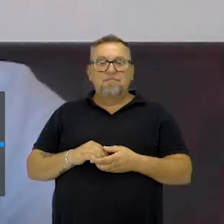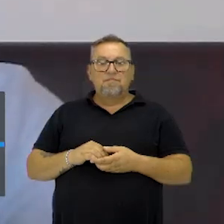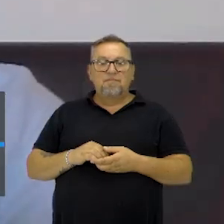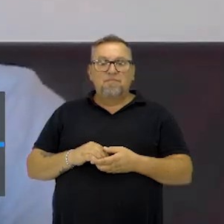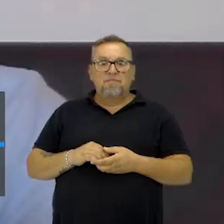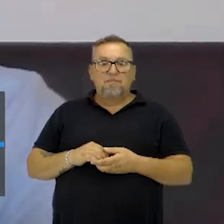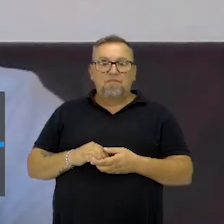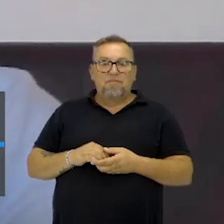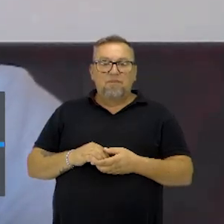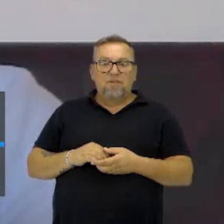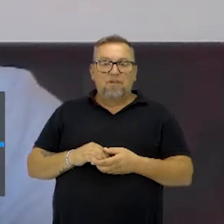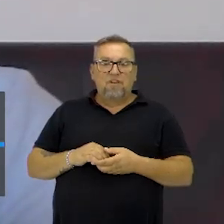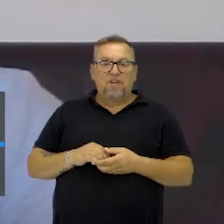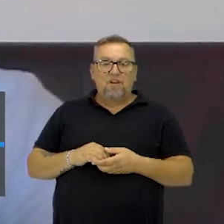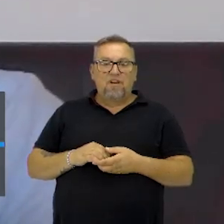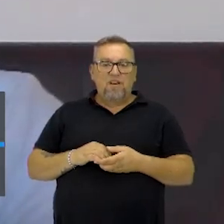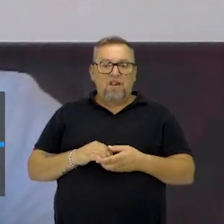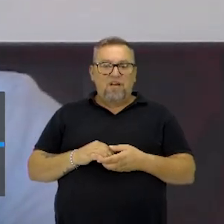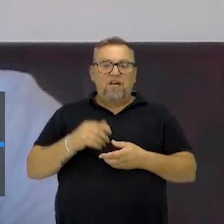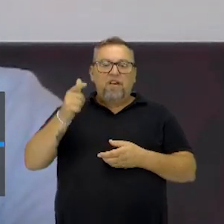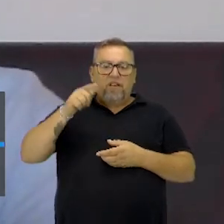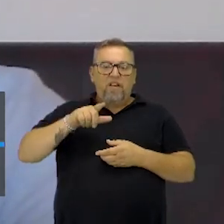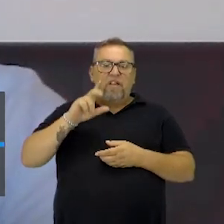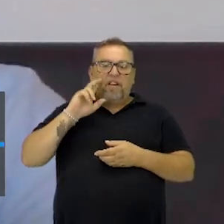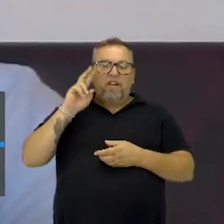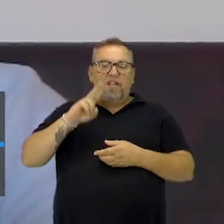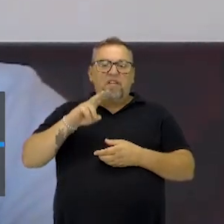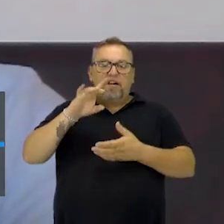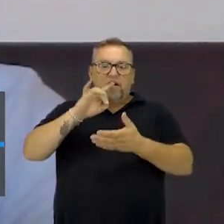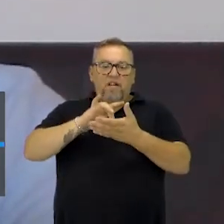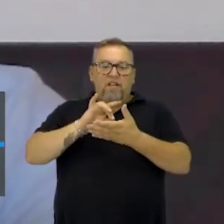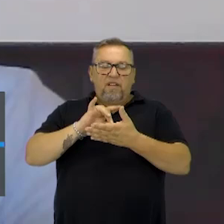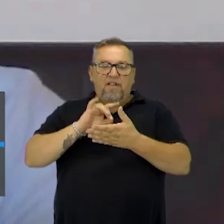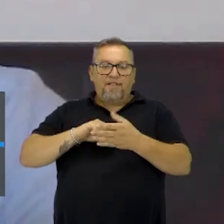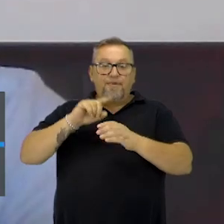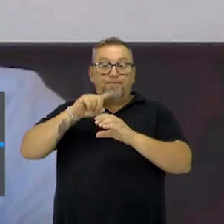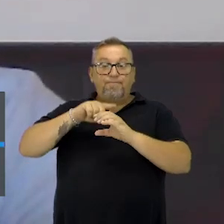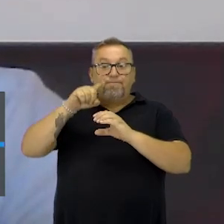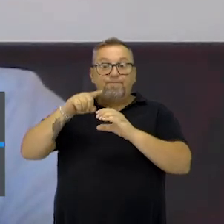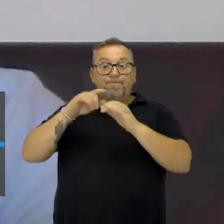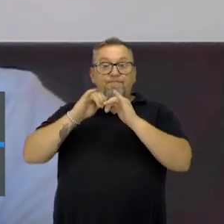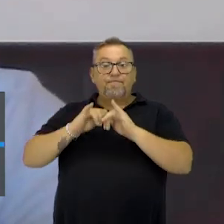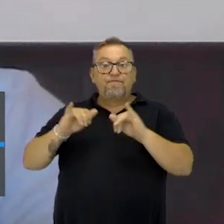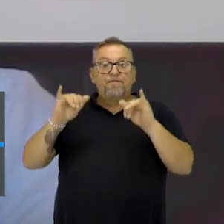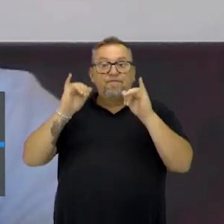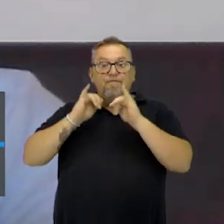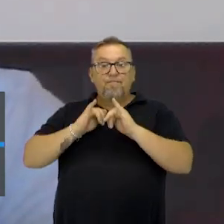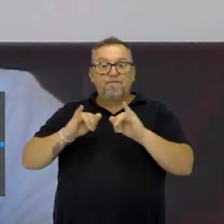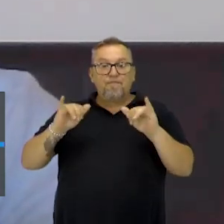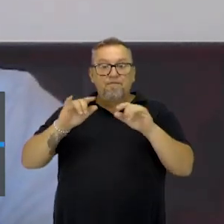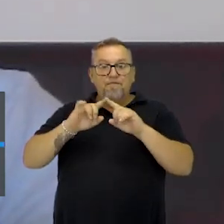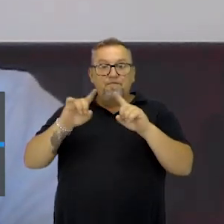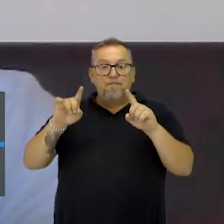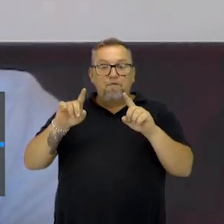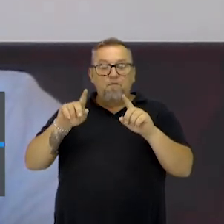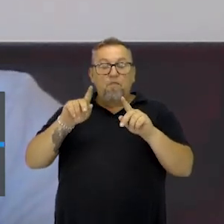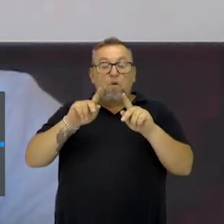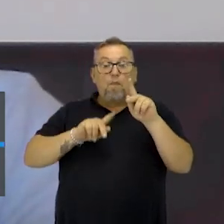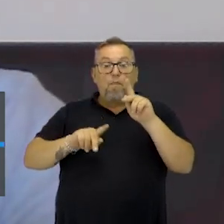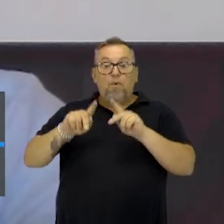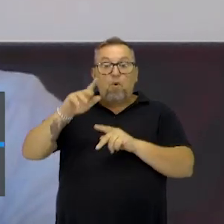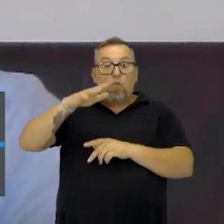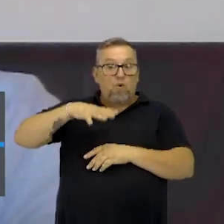Olá, Silene. Então, mais uma vez aqui retomando, não. Na verdade, o artigo de divulgação científica, né, ele é destinado para o público em